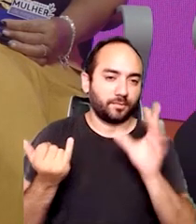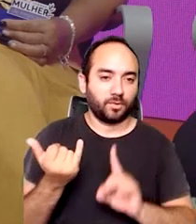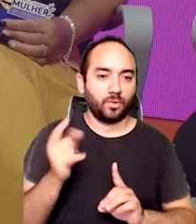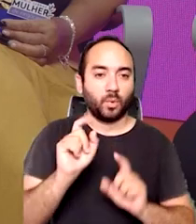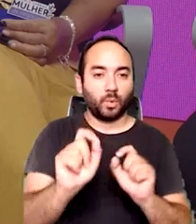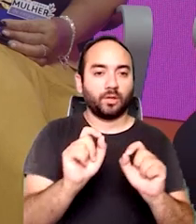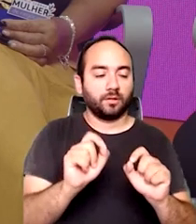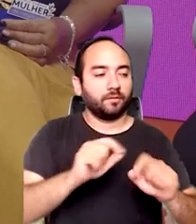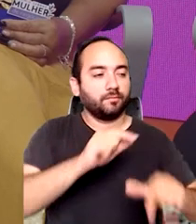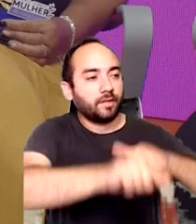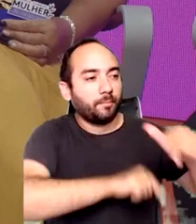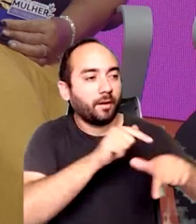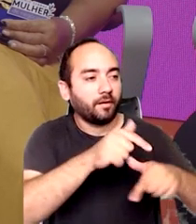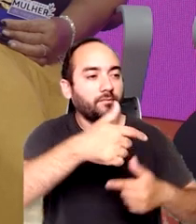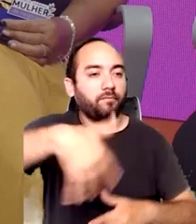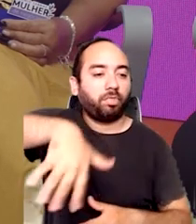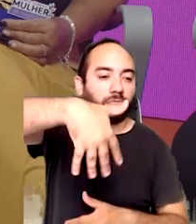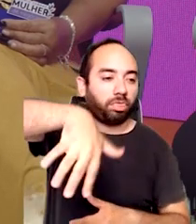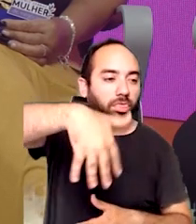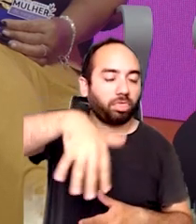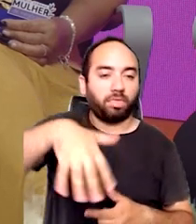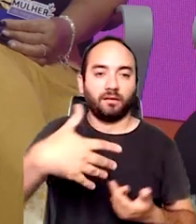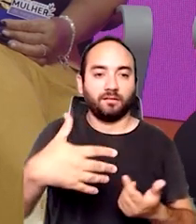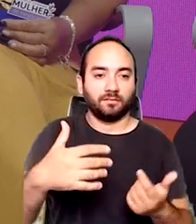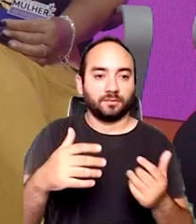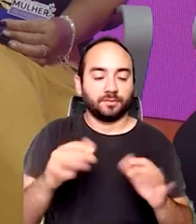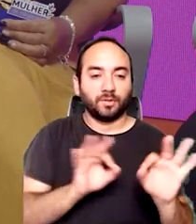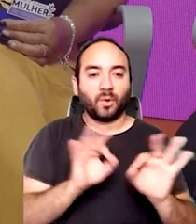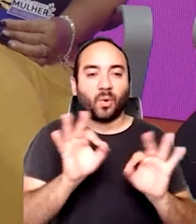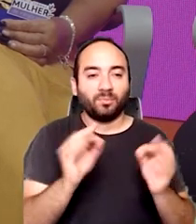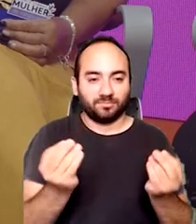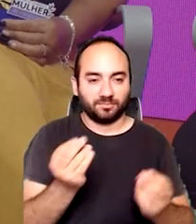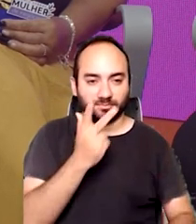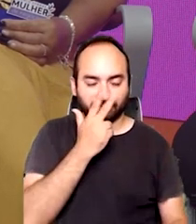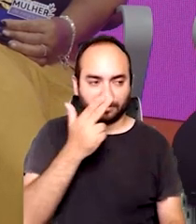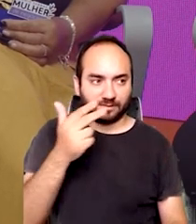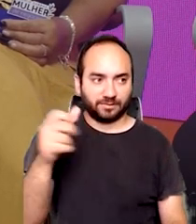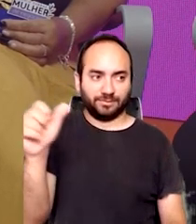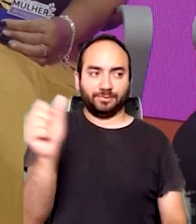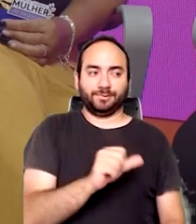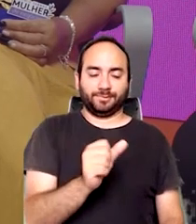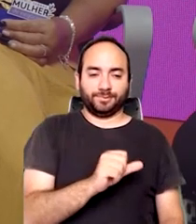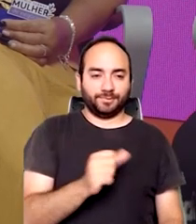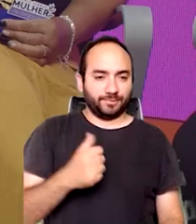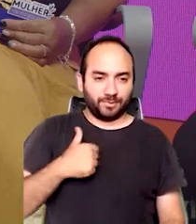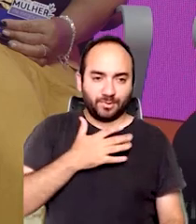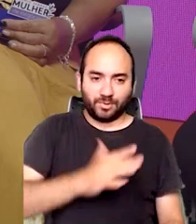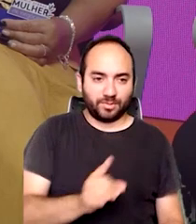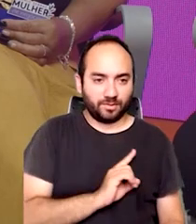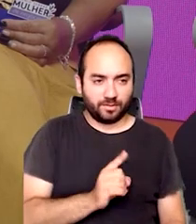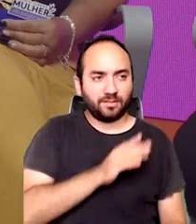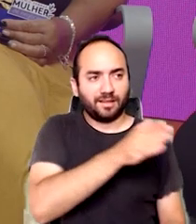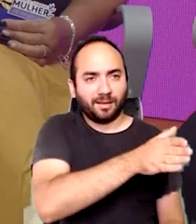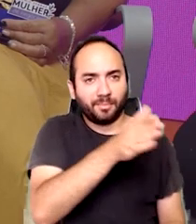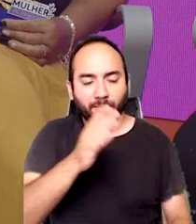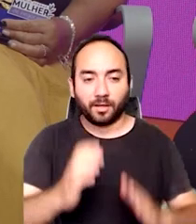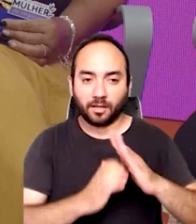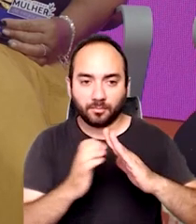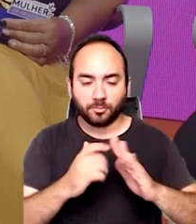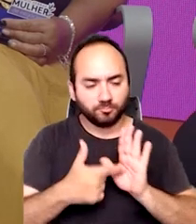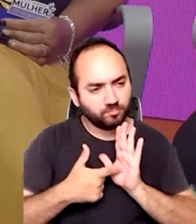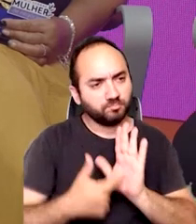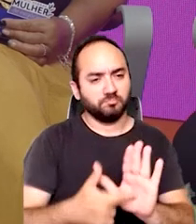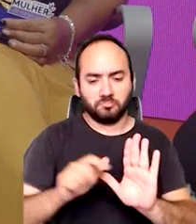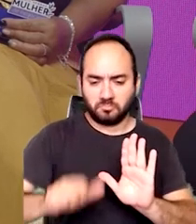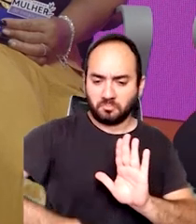desagradável que é falar lá que nós somos trabalhadores Fantasmas né e aquilo me incomodava demais né em toda empresa que eu passava eu